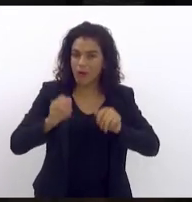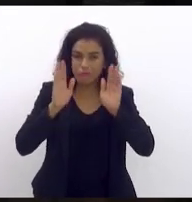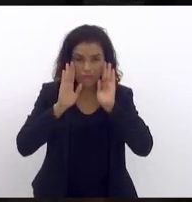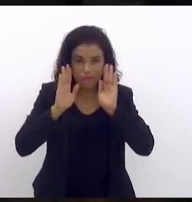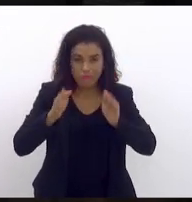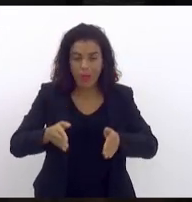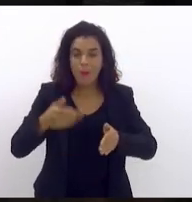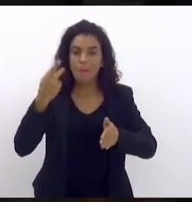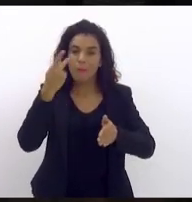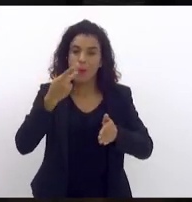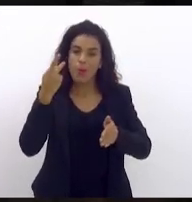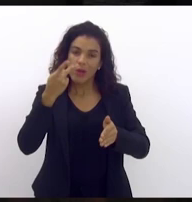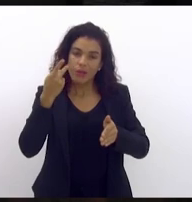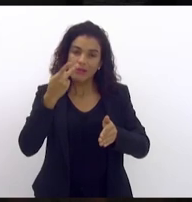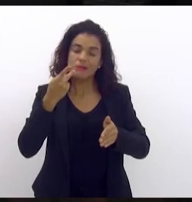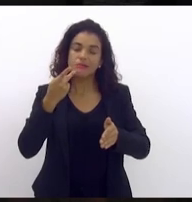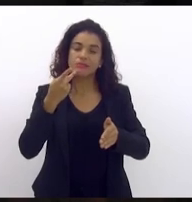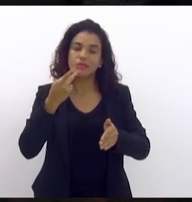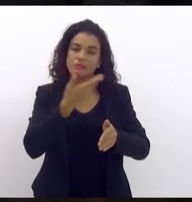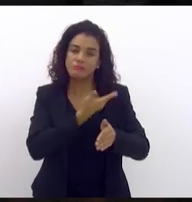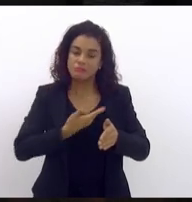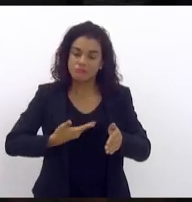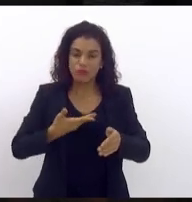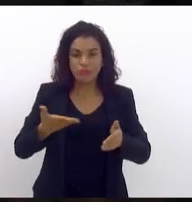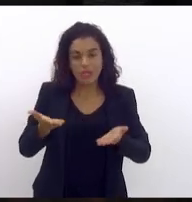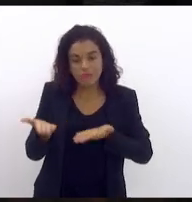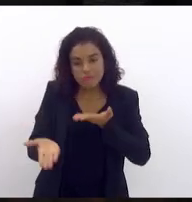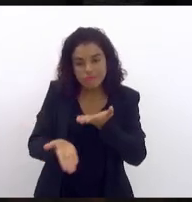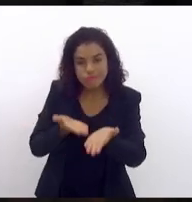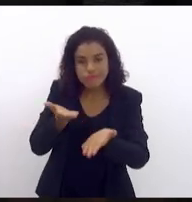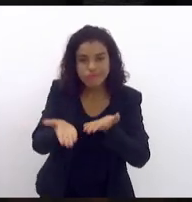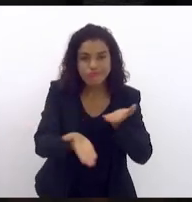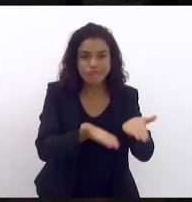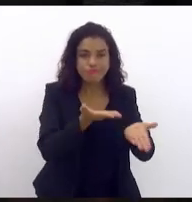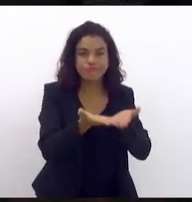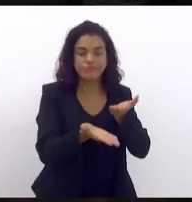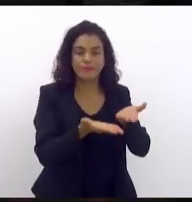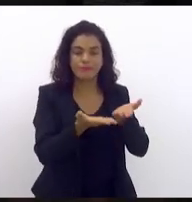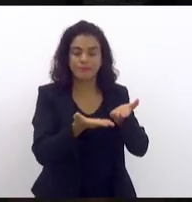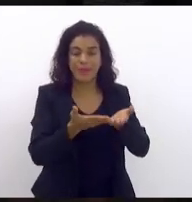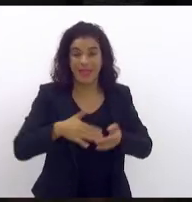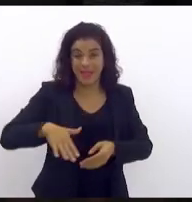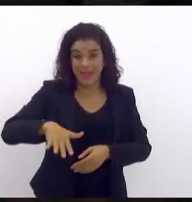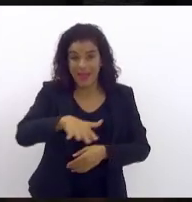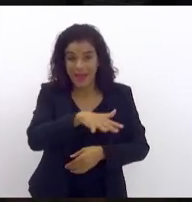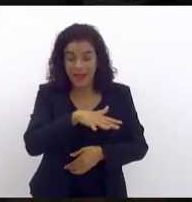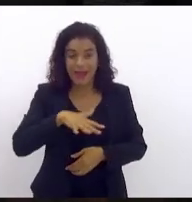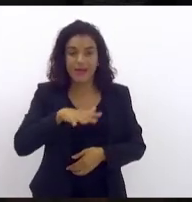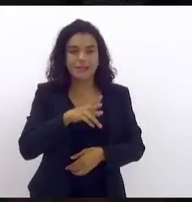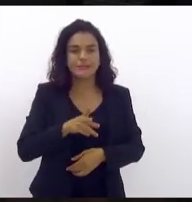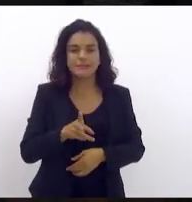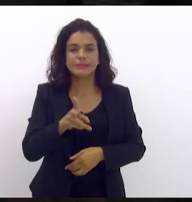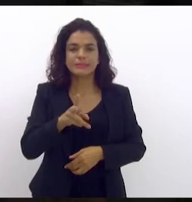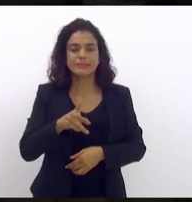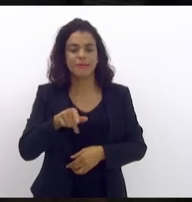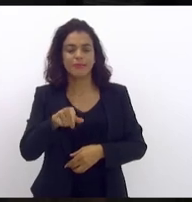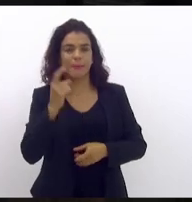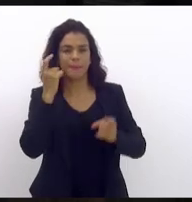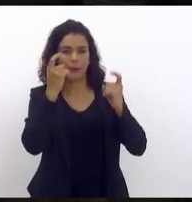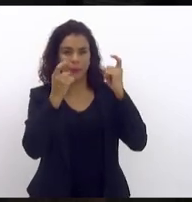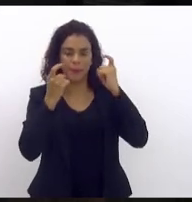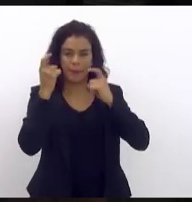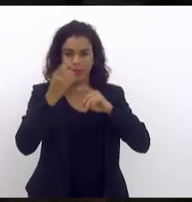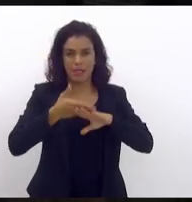em políticas que atendam a essas necessidades específicas áreas que sempre foram fonte de preocupação na